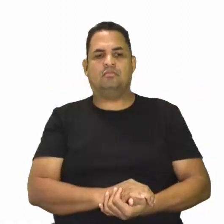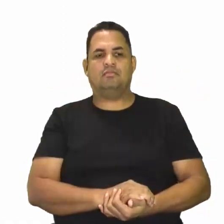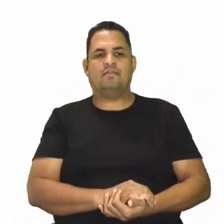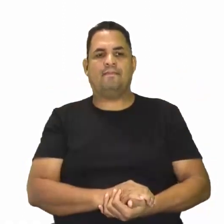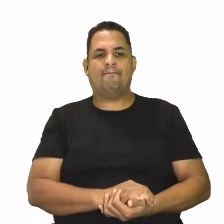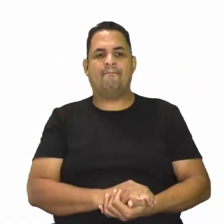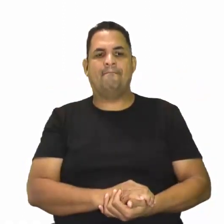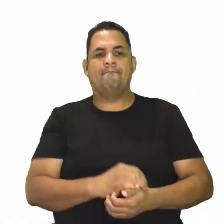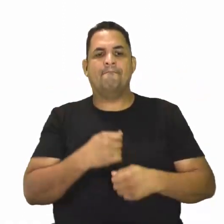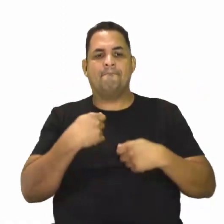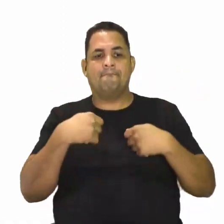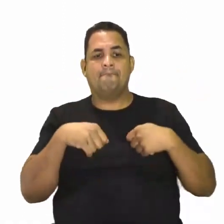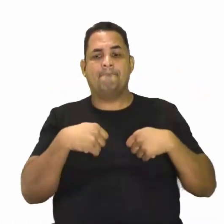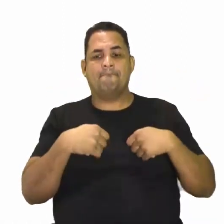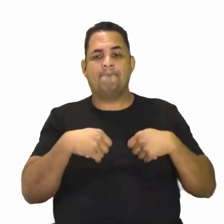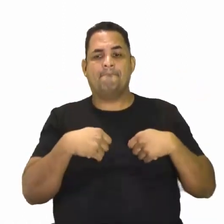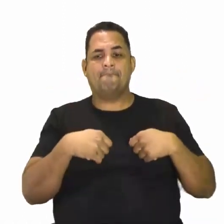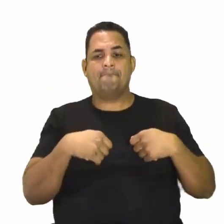É